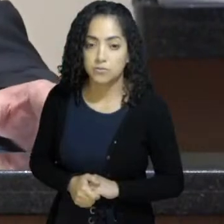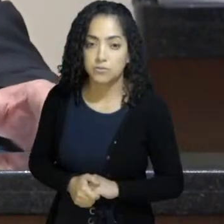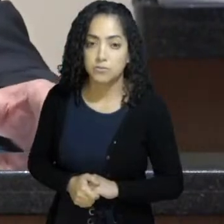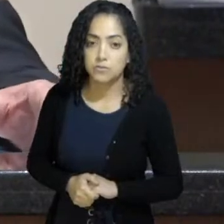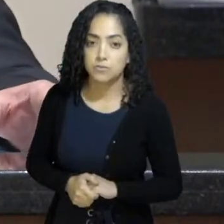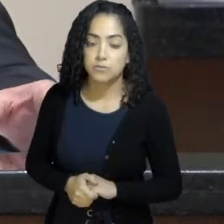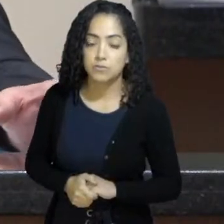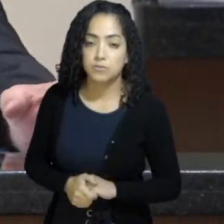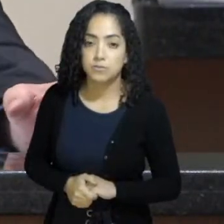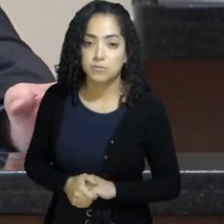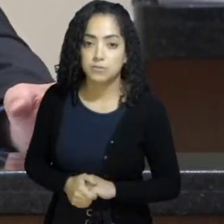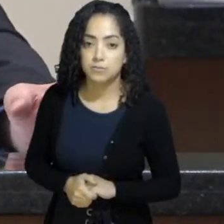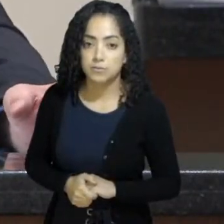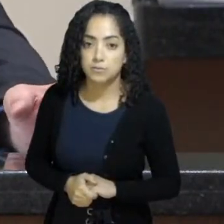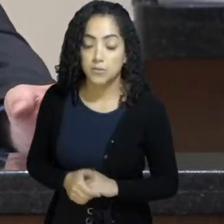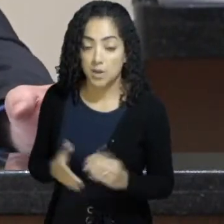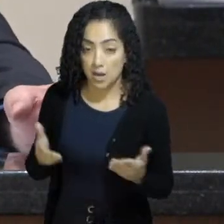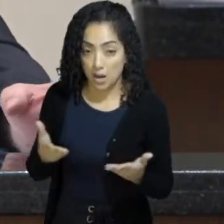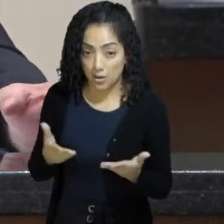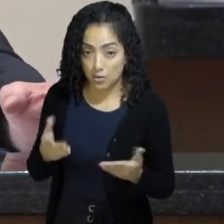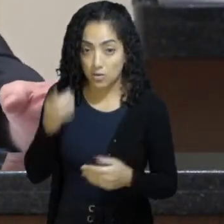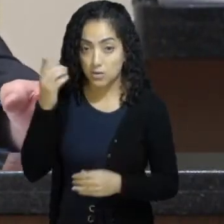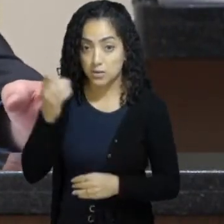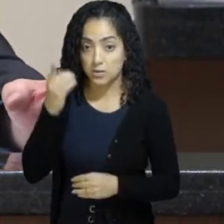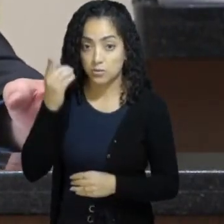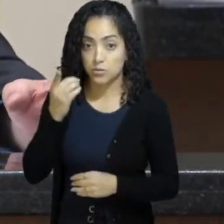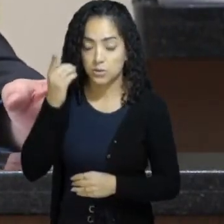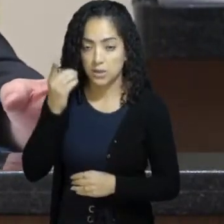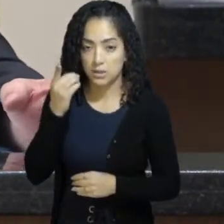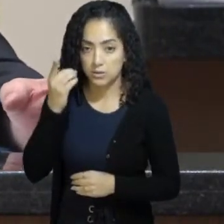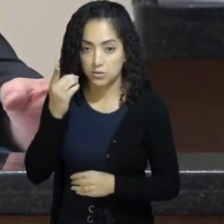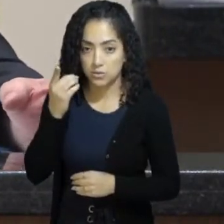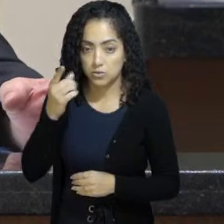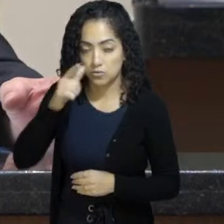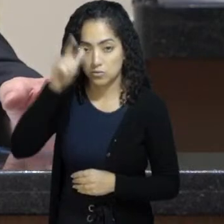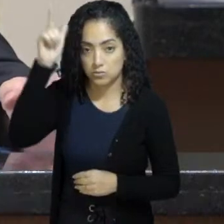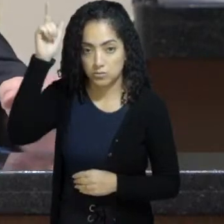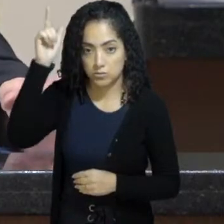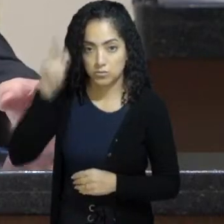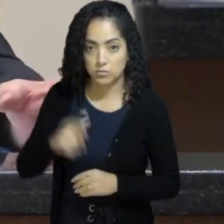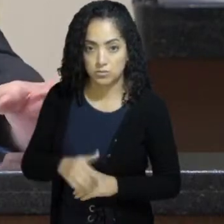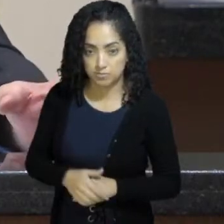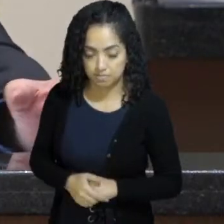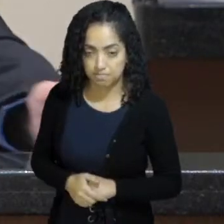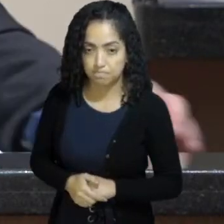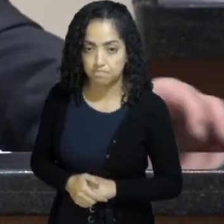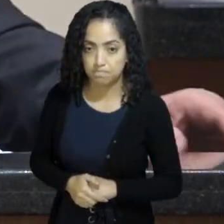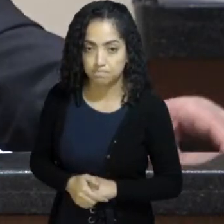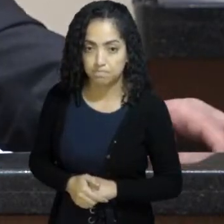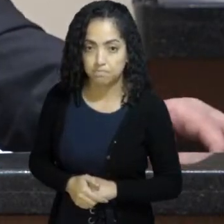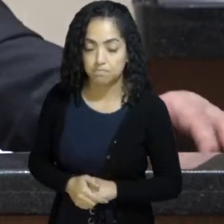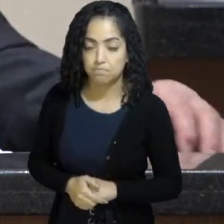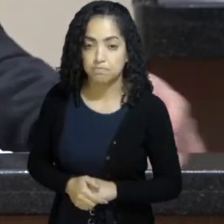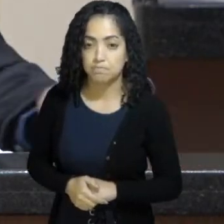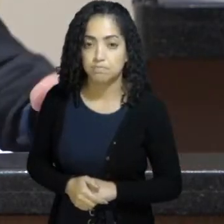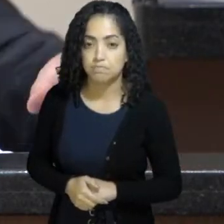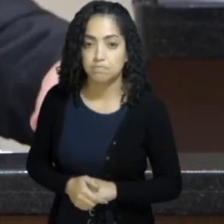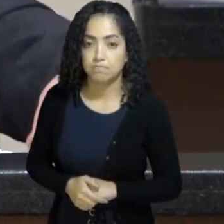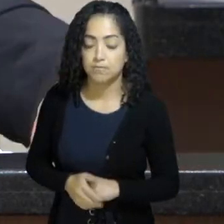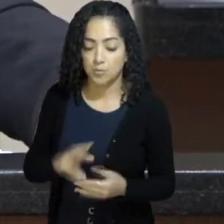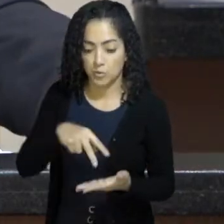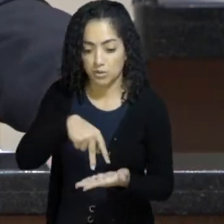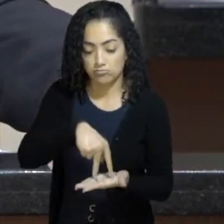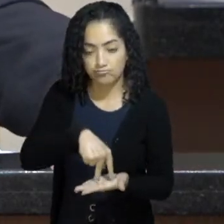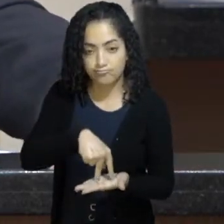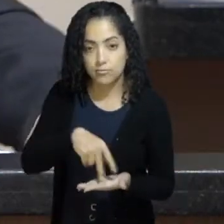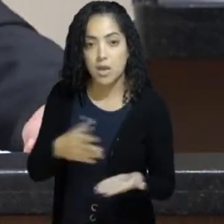Jessé Lopes na sequência Deputado Sargento Lima vossa excelência que fará uso